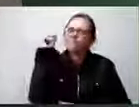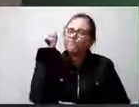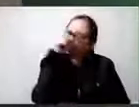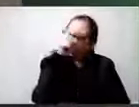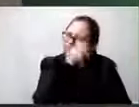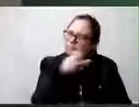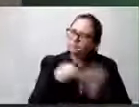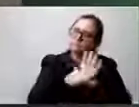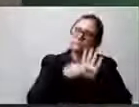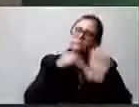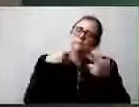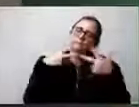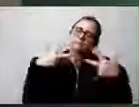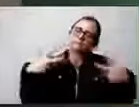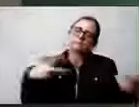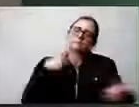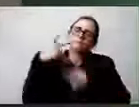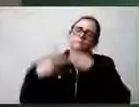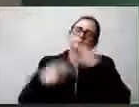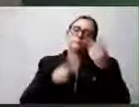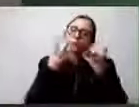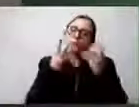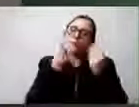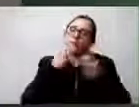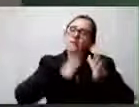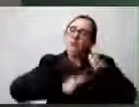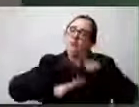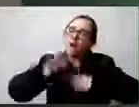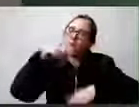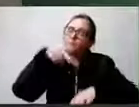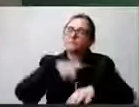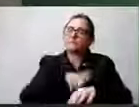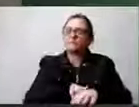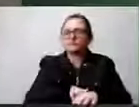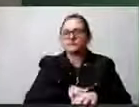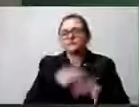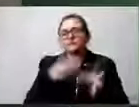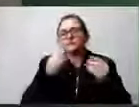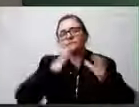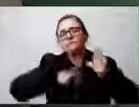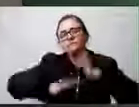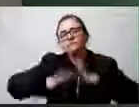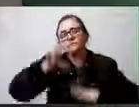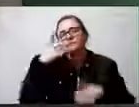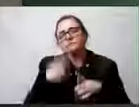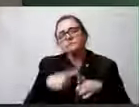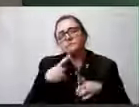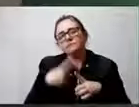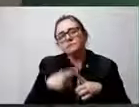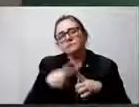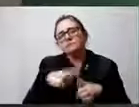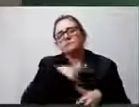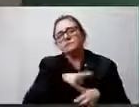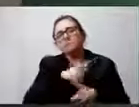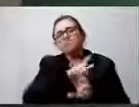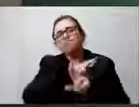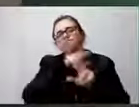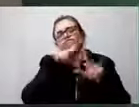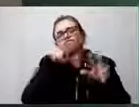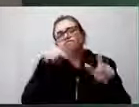primeira coisa que eu te diria é muita calma nessa hora. Muita calma nessa hora, porque a gente tem várias evidências,